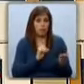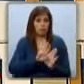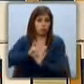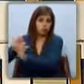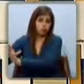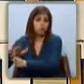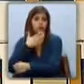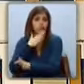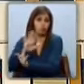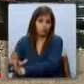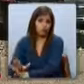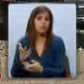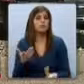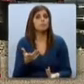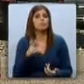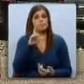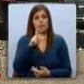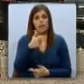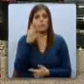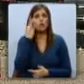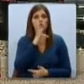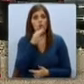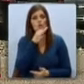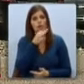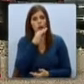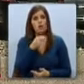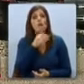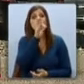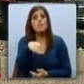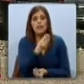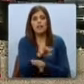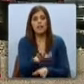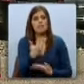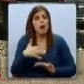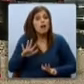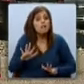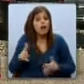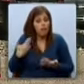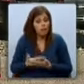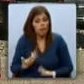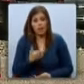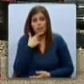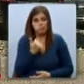suspensa preventivamente. A RTP tentou falar com a família da criança, mas até ao momento não foi possível.